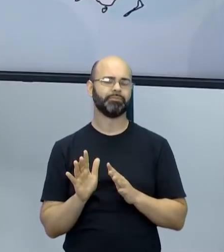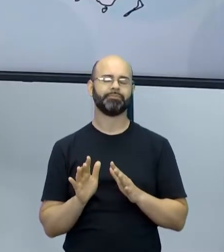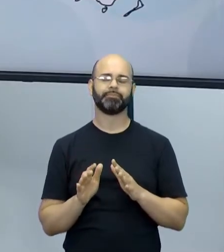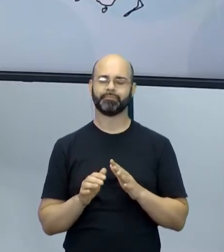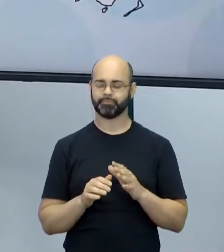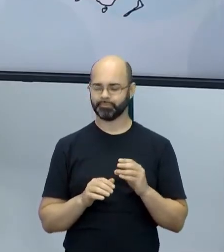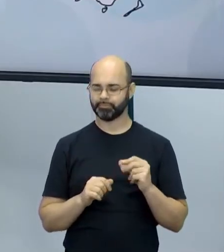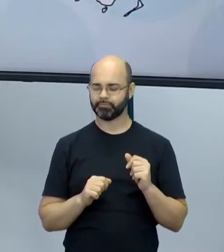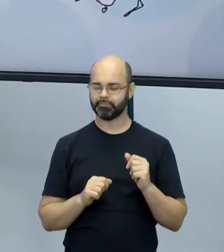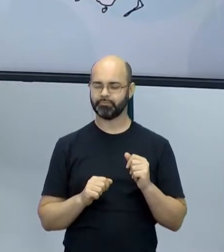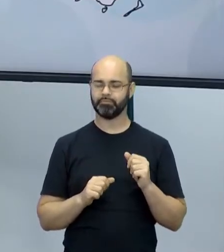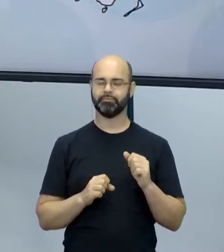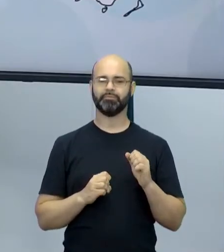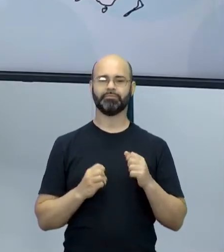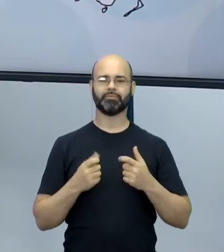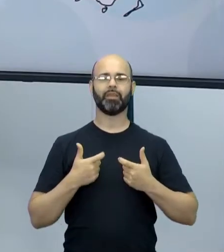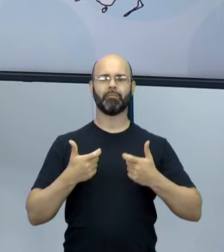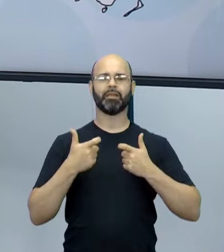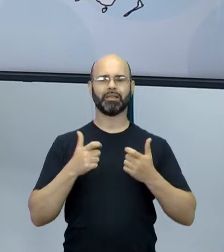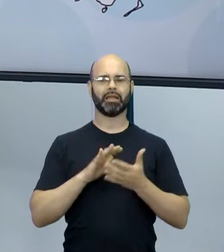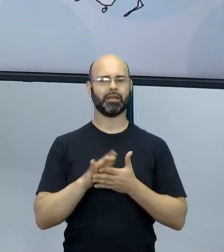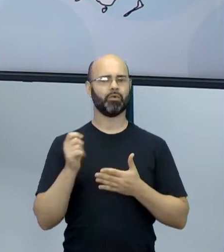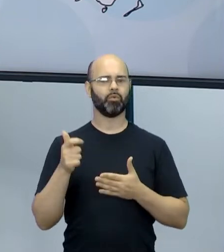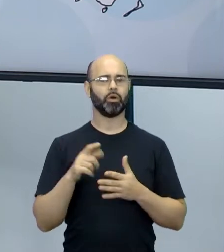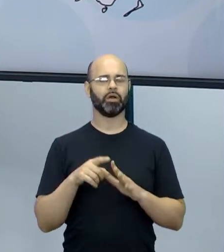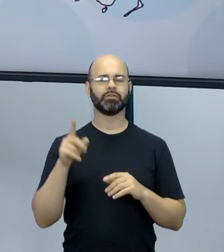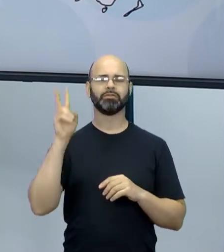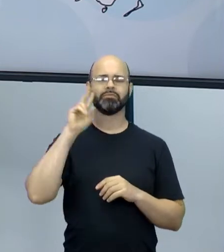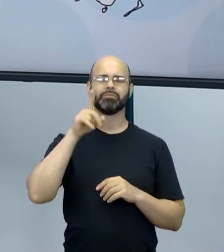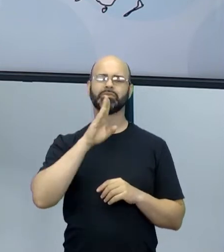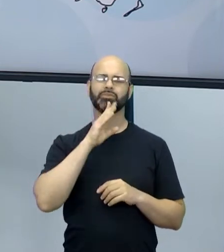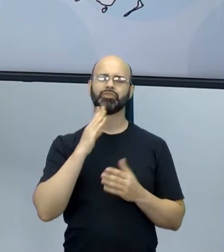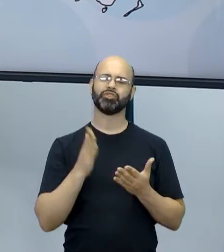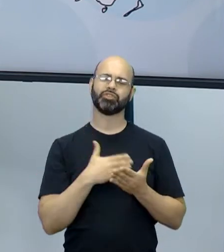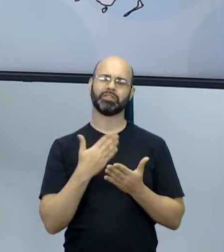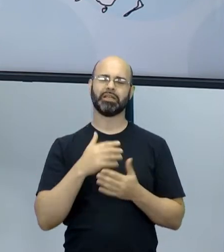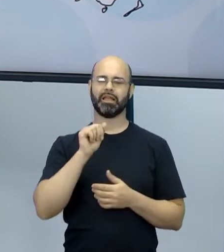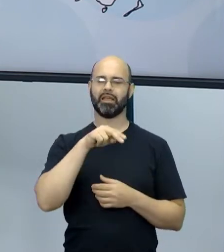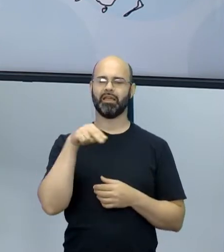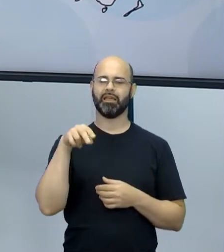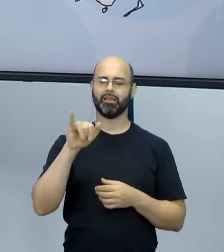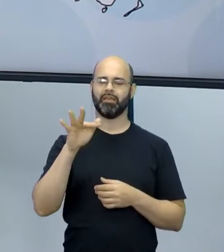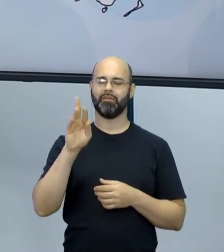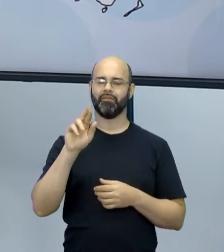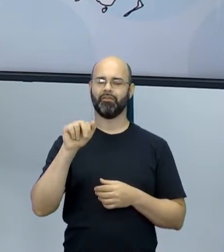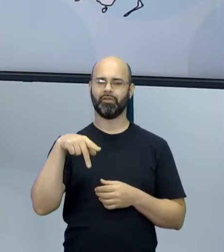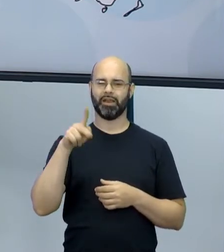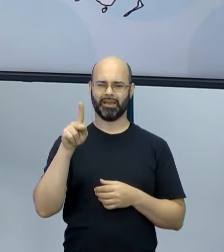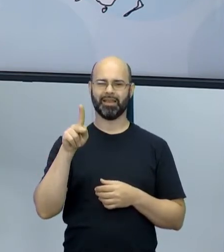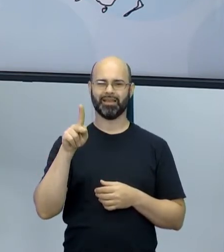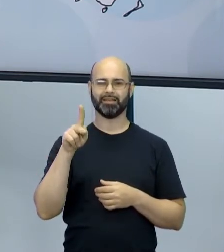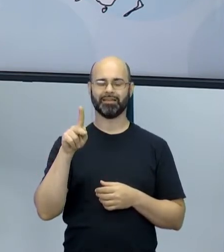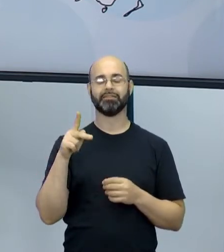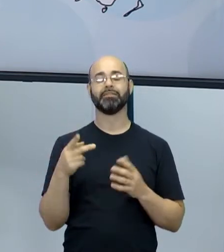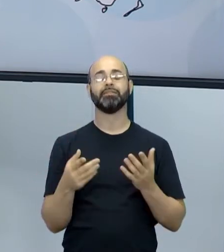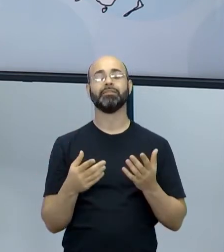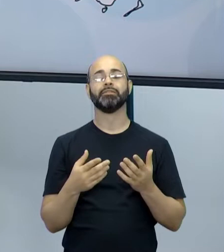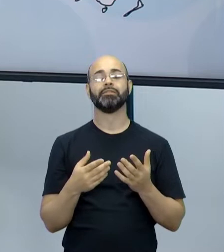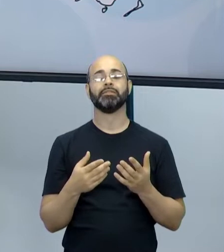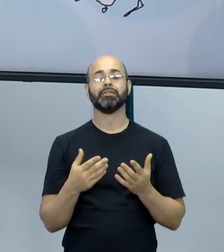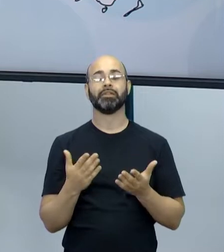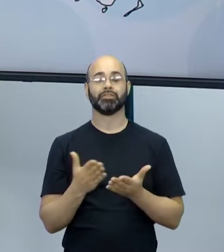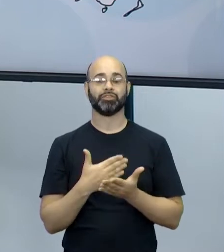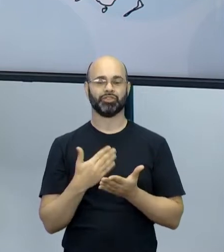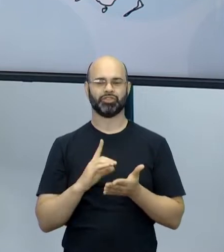assim, já entraram em contato com o Diário de Anne Frank? O Diário de Anne Frank, ela é o mundo da Segunda Guerra